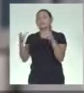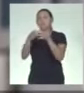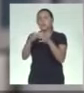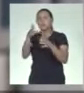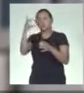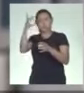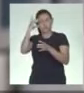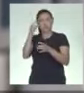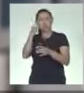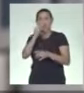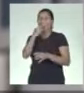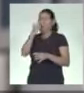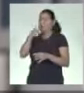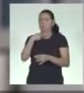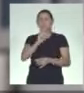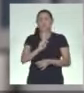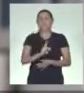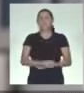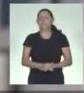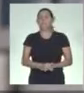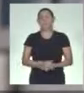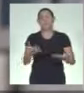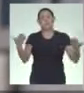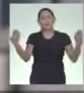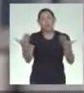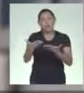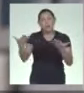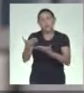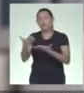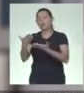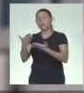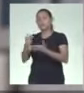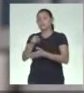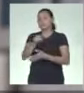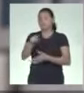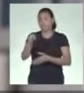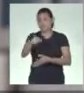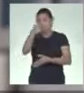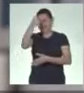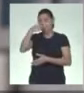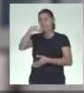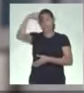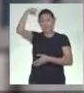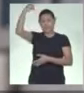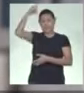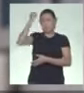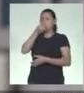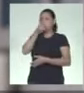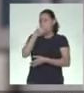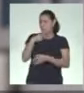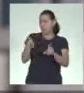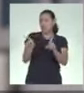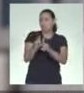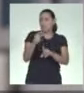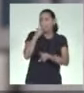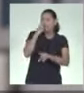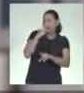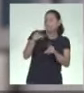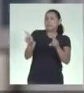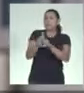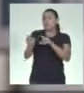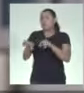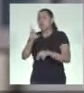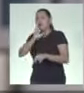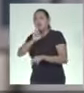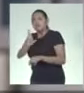Dilma? Acho que não sou eu não, né? Agora, na sua campanha, você, Silvio, fica fazendo o papel de bonzinho,